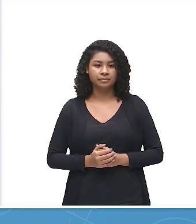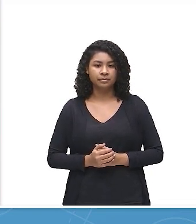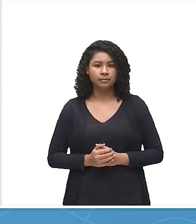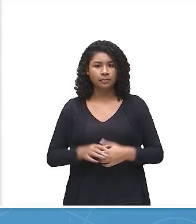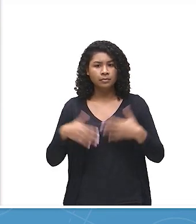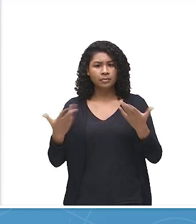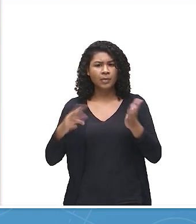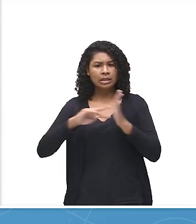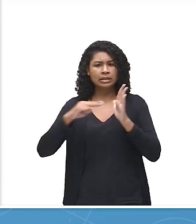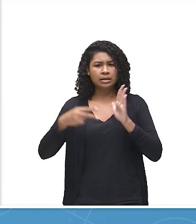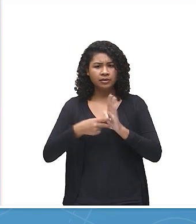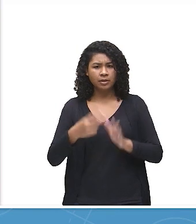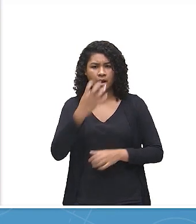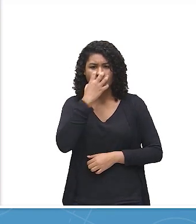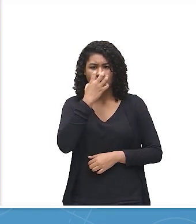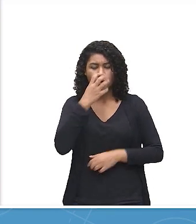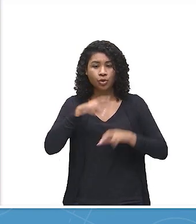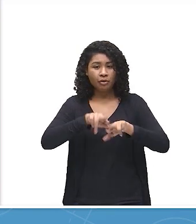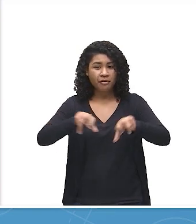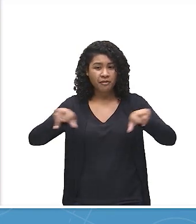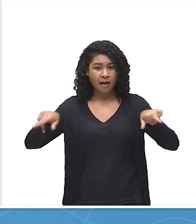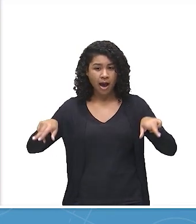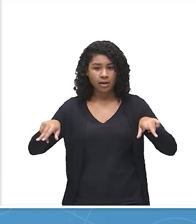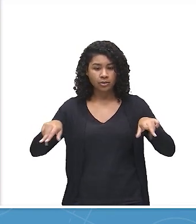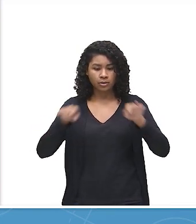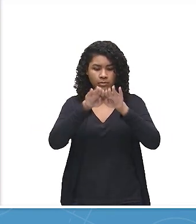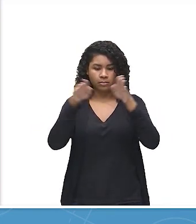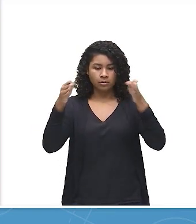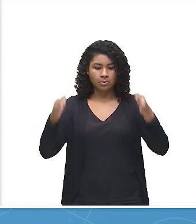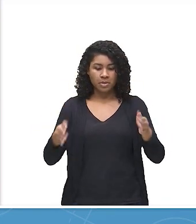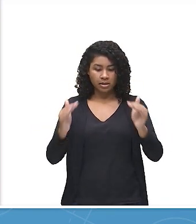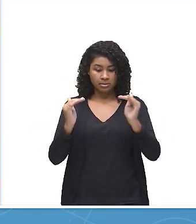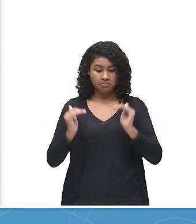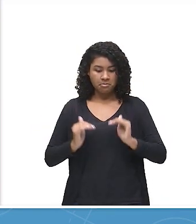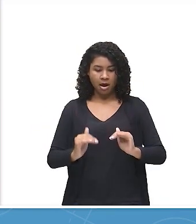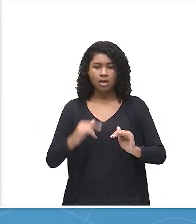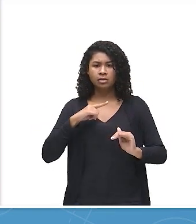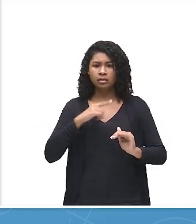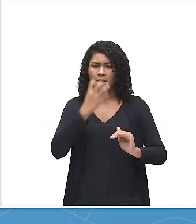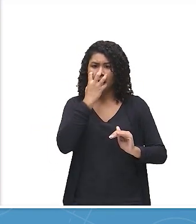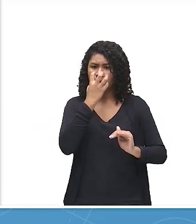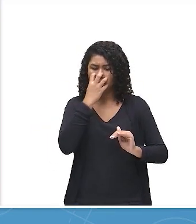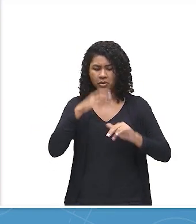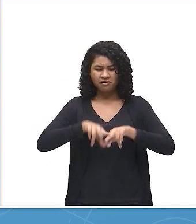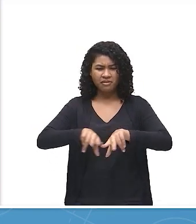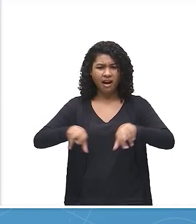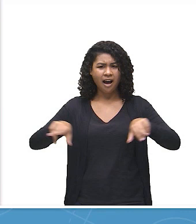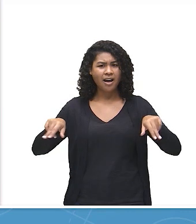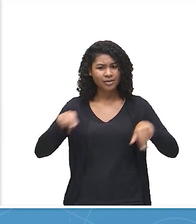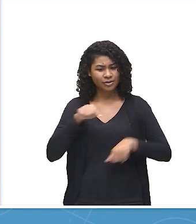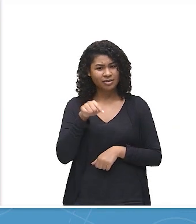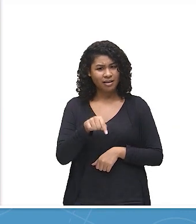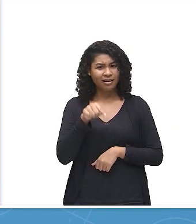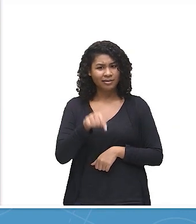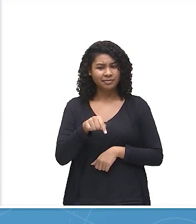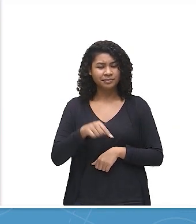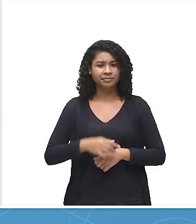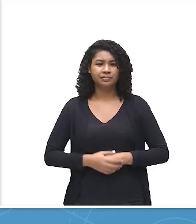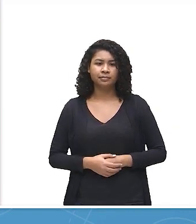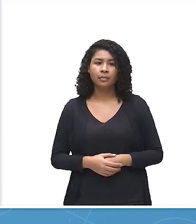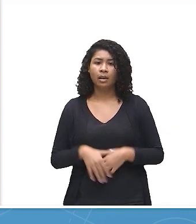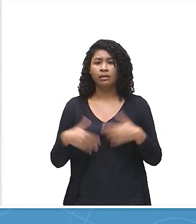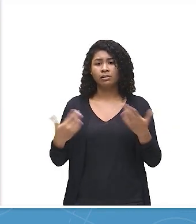nenhuma e nem outra, tá? Agora, vamos analisar a C, a C e a D. O que